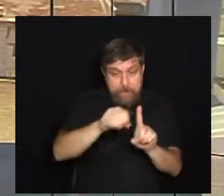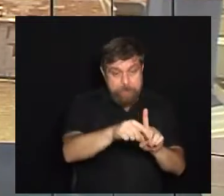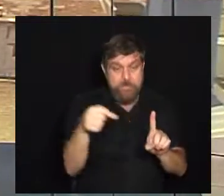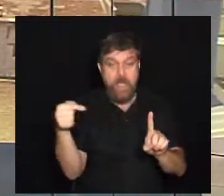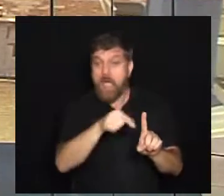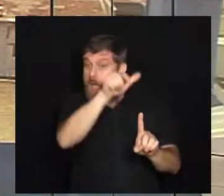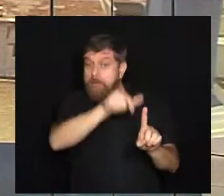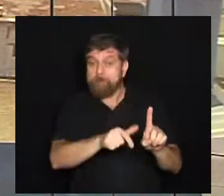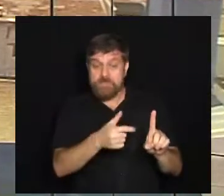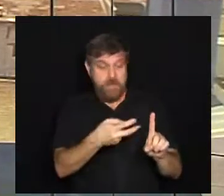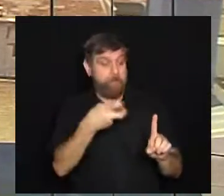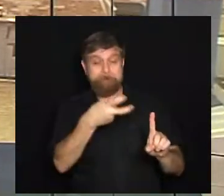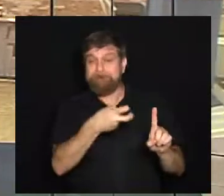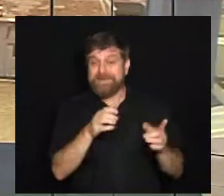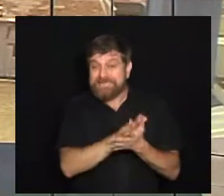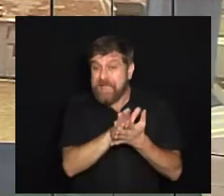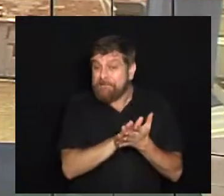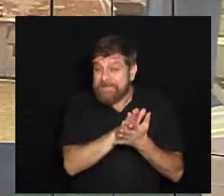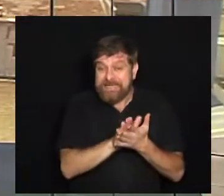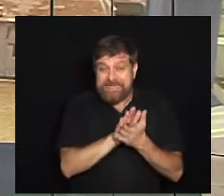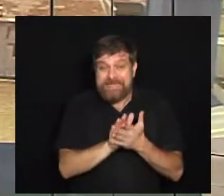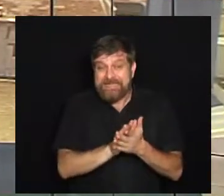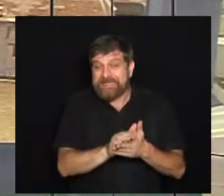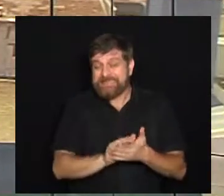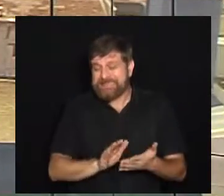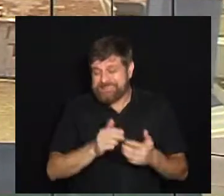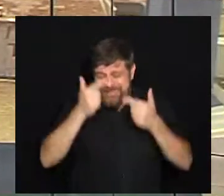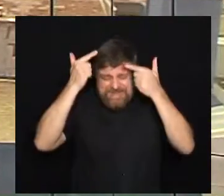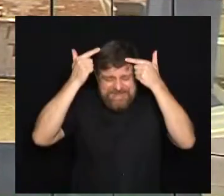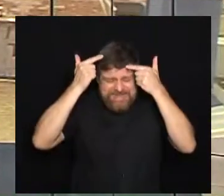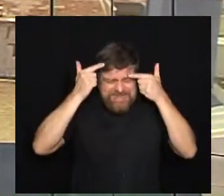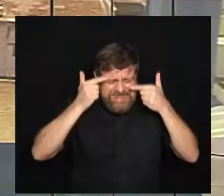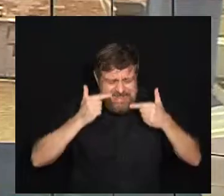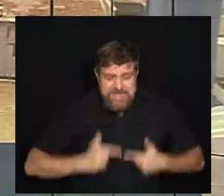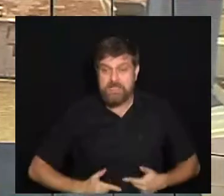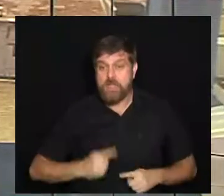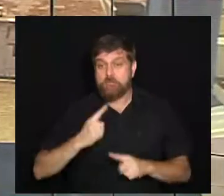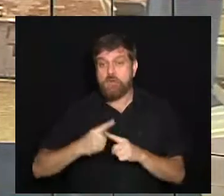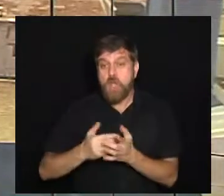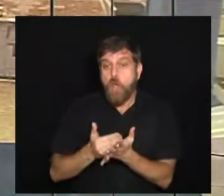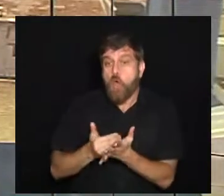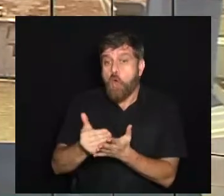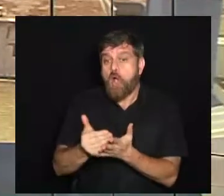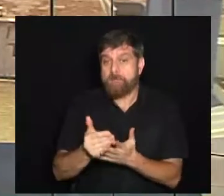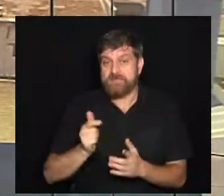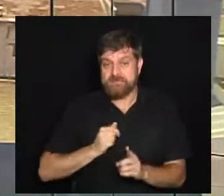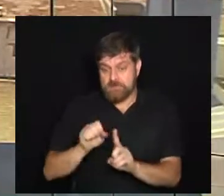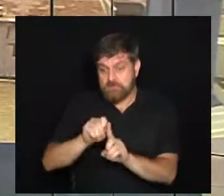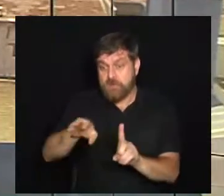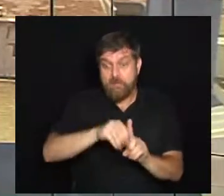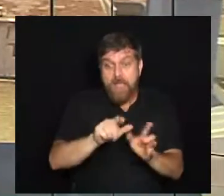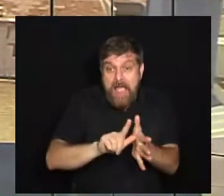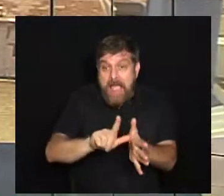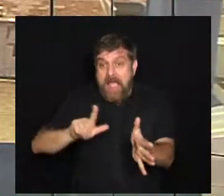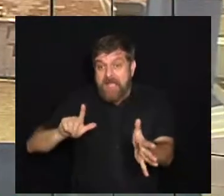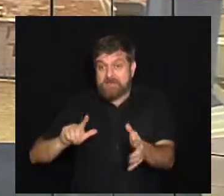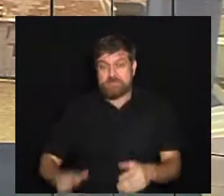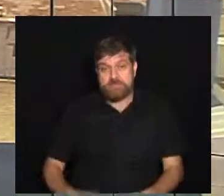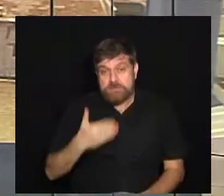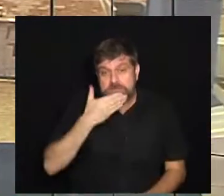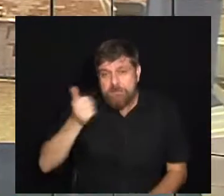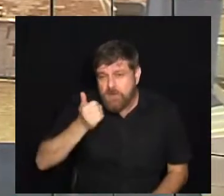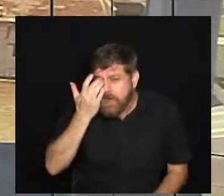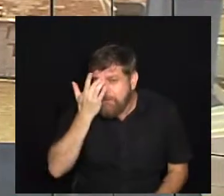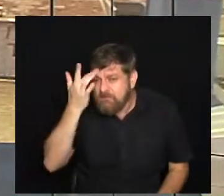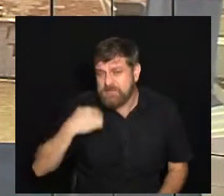estão acontecendo com pessoas assintomática as pessoas sem sintomas né porque ele começa a transmitir antes seria muito melhor